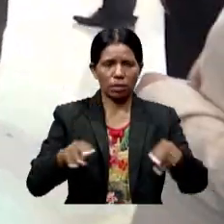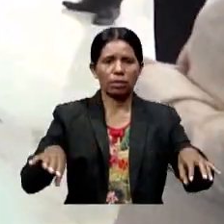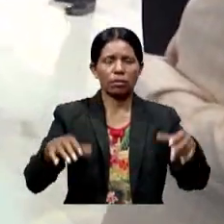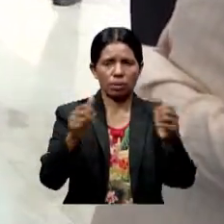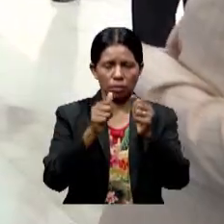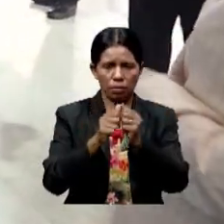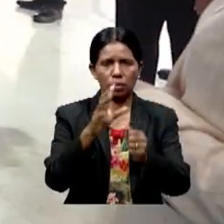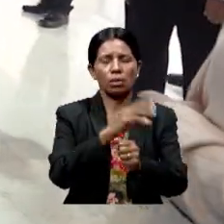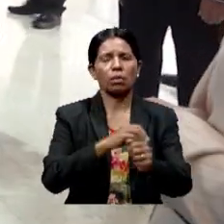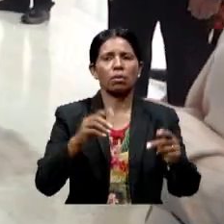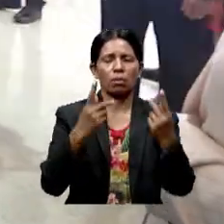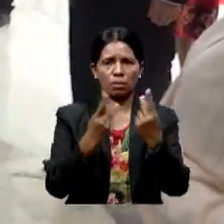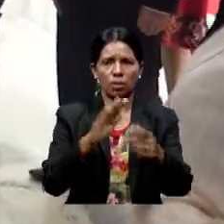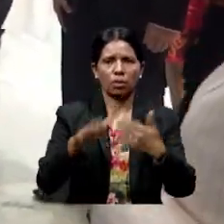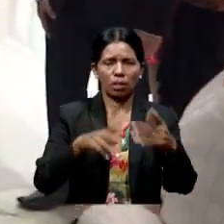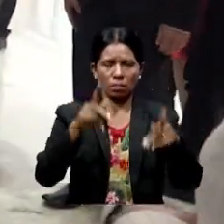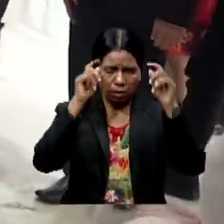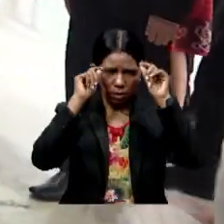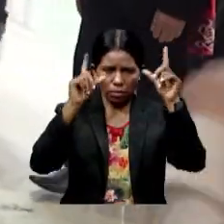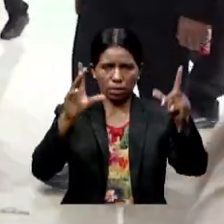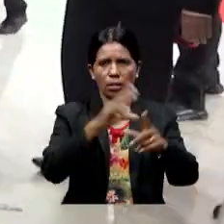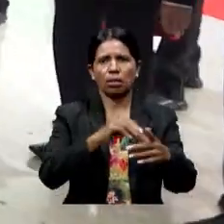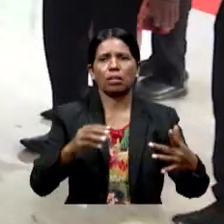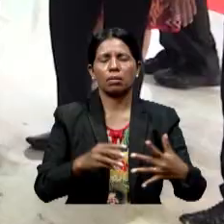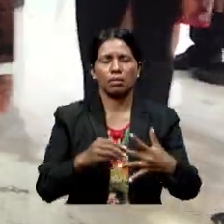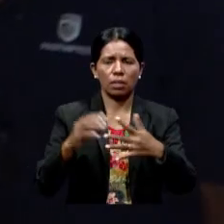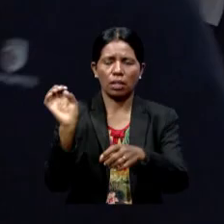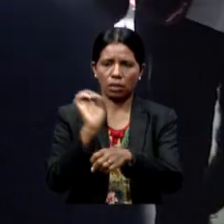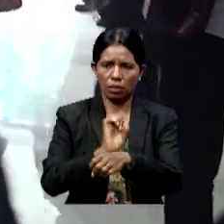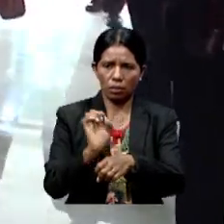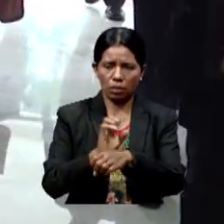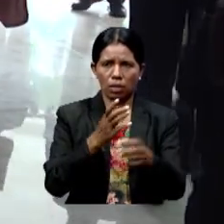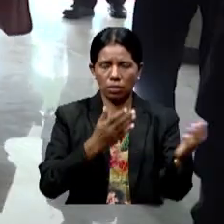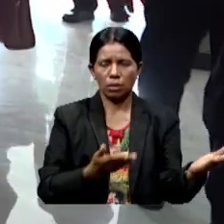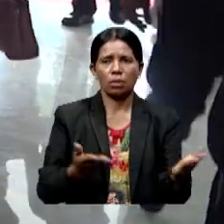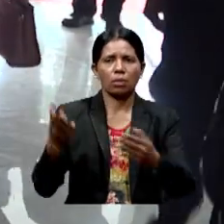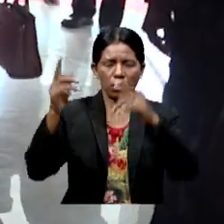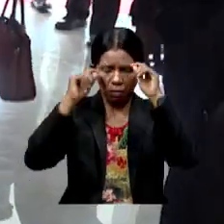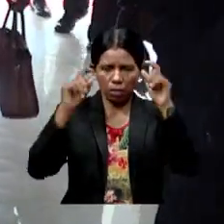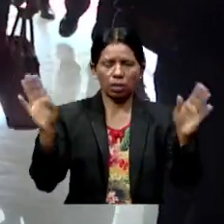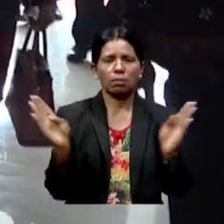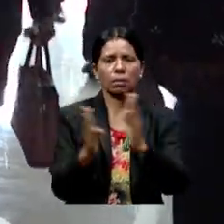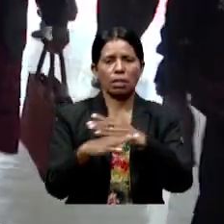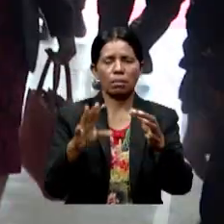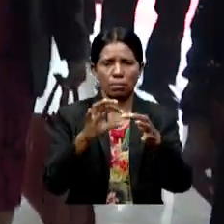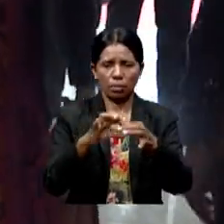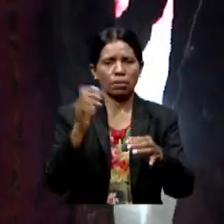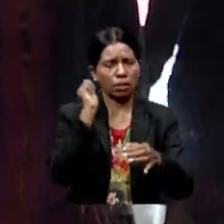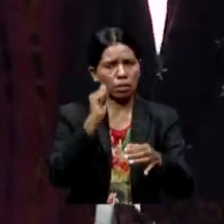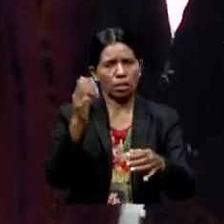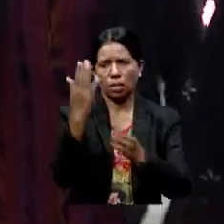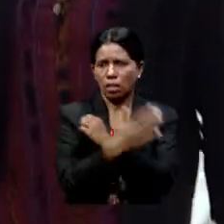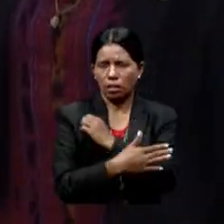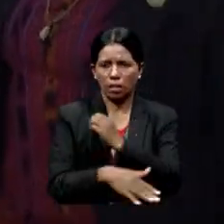ramuto com empresário no povo Timor-Leste, Liu e a área economia a tu lore Timor-Leste sair membro ASEAN, também nação e a